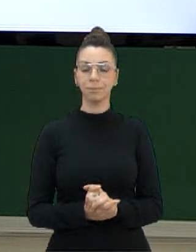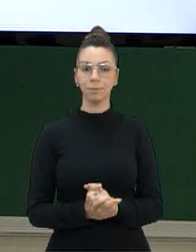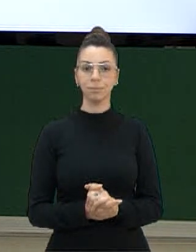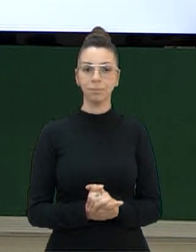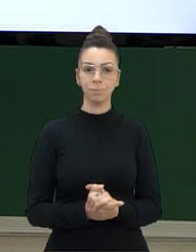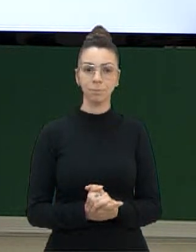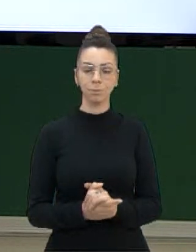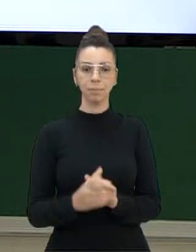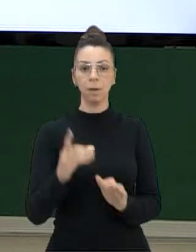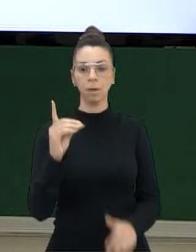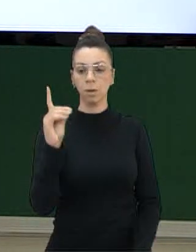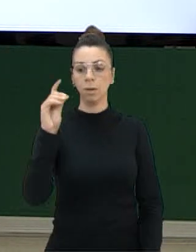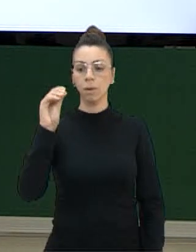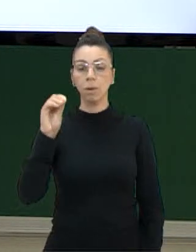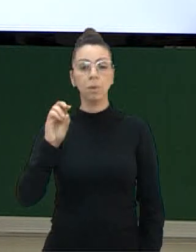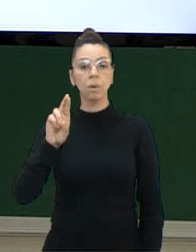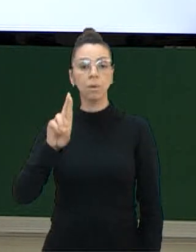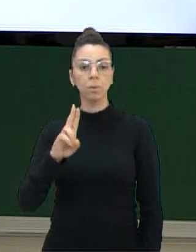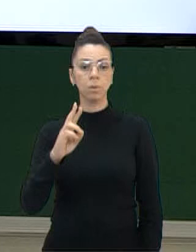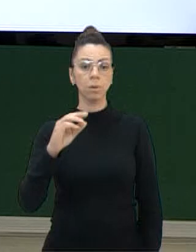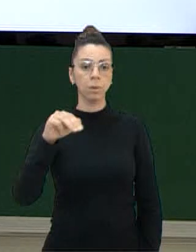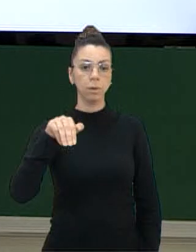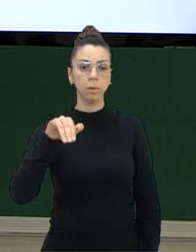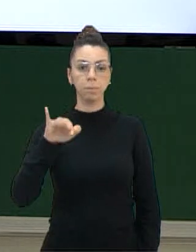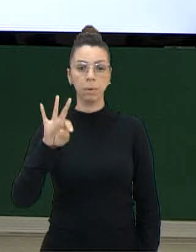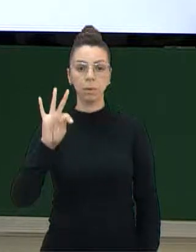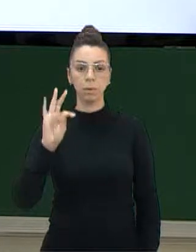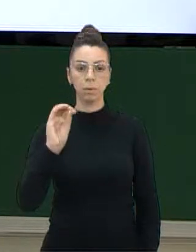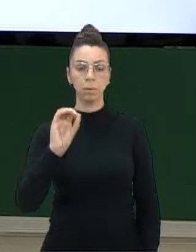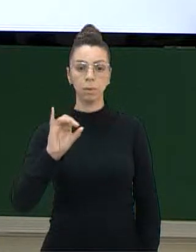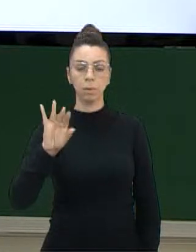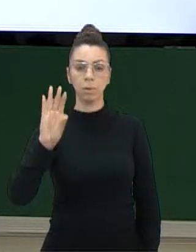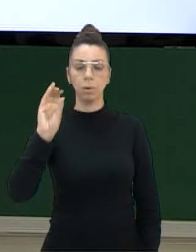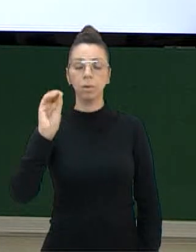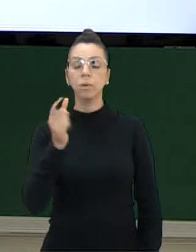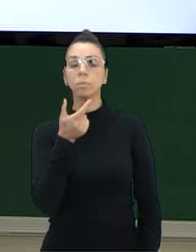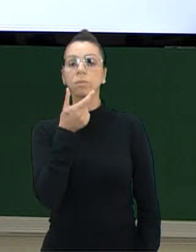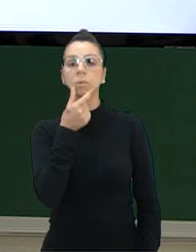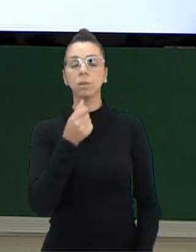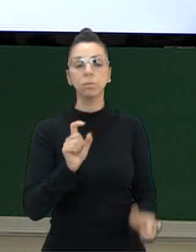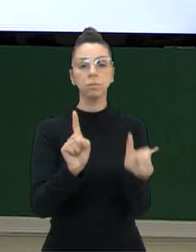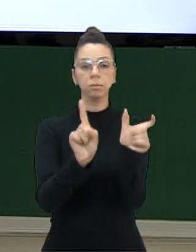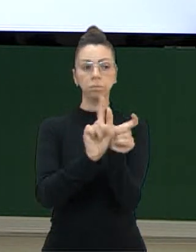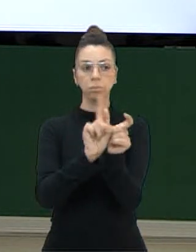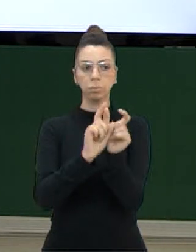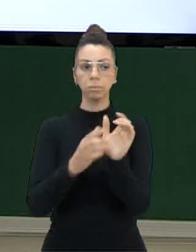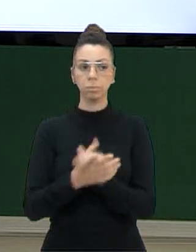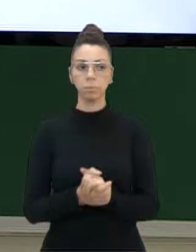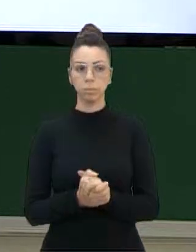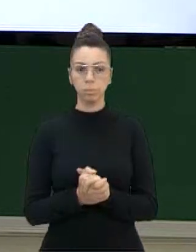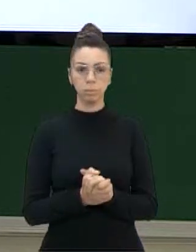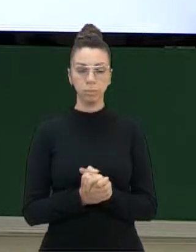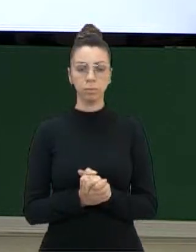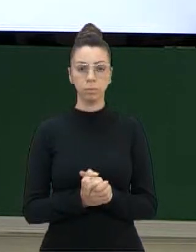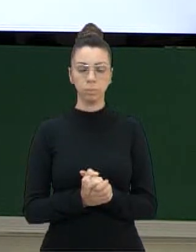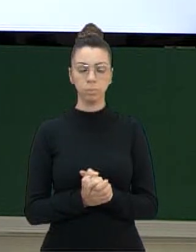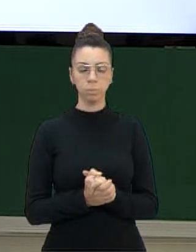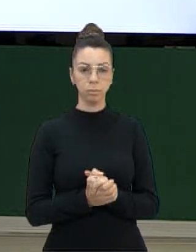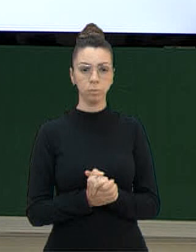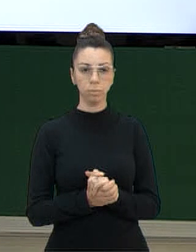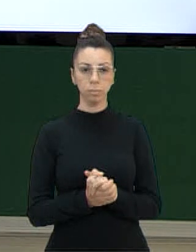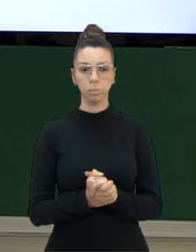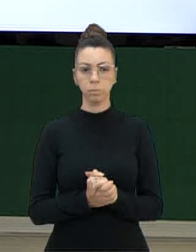Dormitório, masculino singular, um dormitório, ou habitação, uma habitação. Era